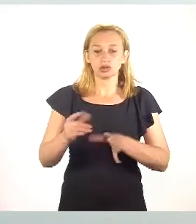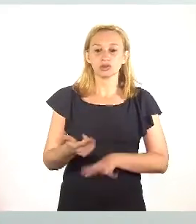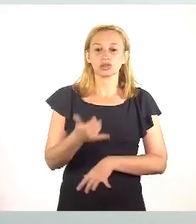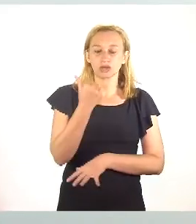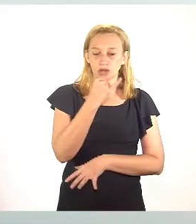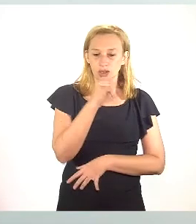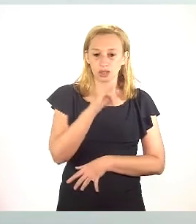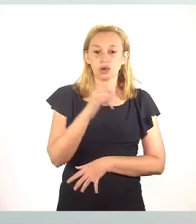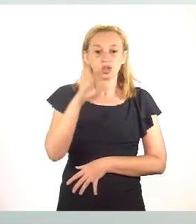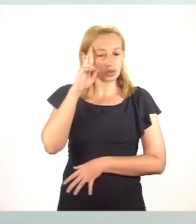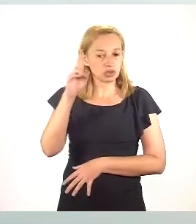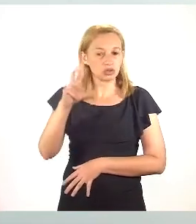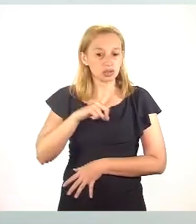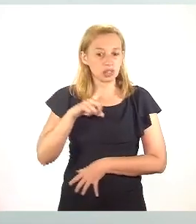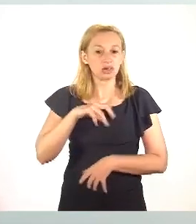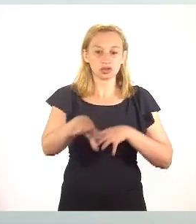um certificado exigido pela